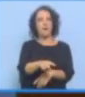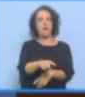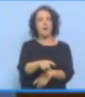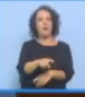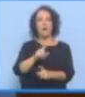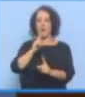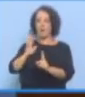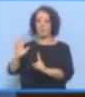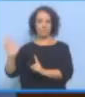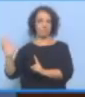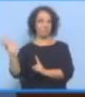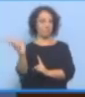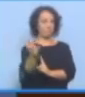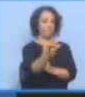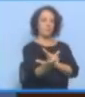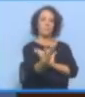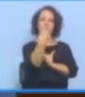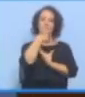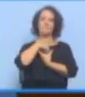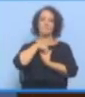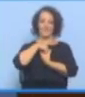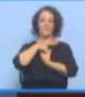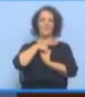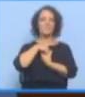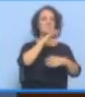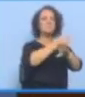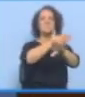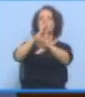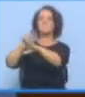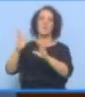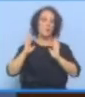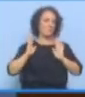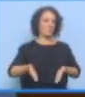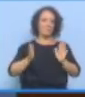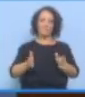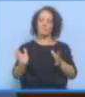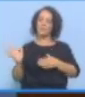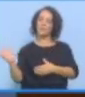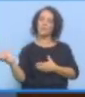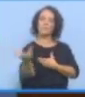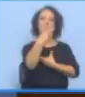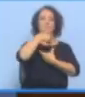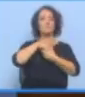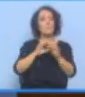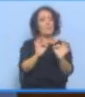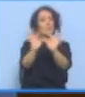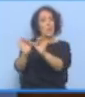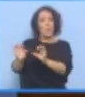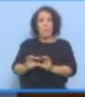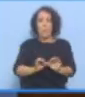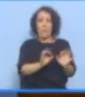sua volta, sem fazer distinção, mas tornando-os todos iguais. Mesmo os